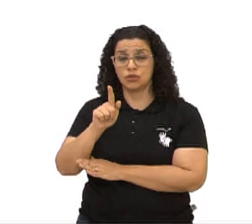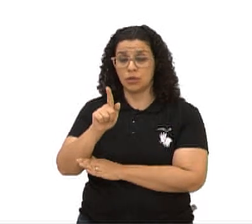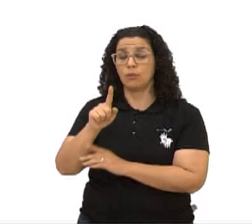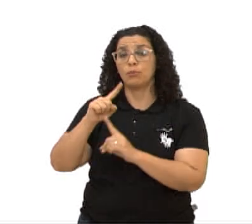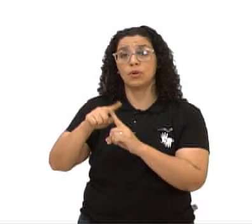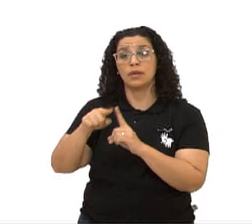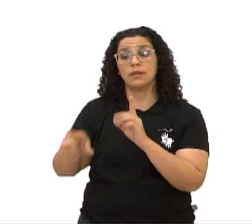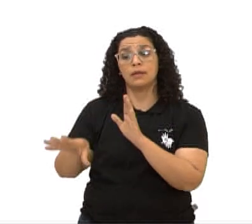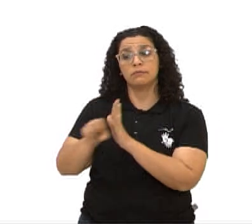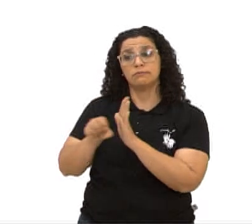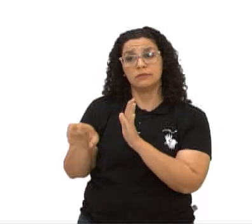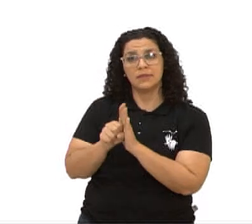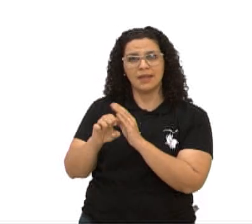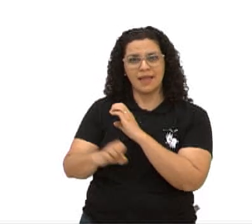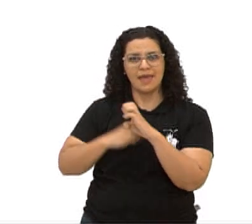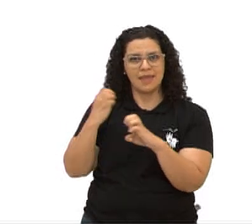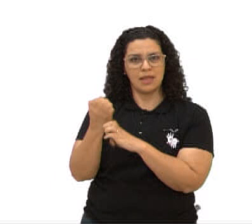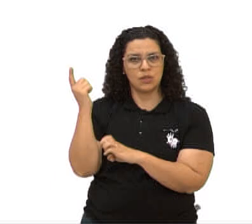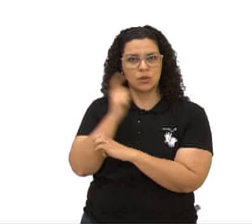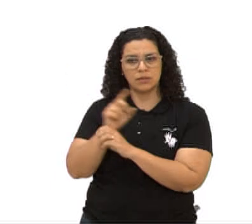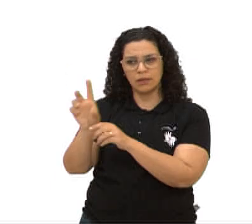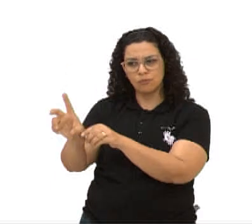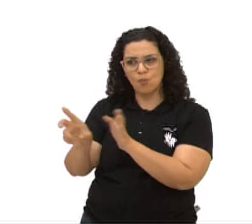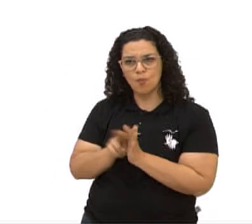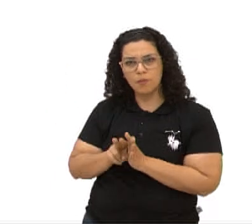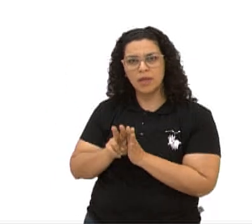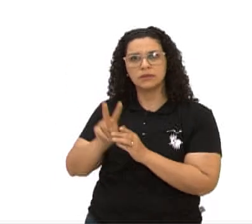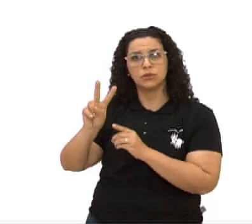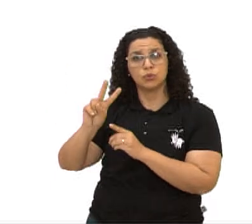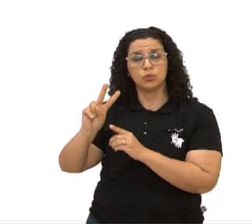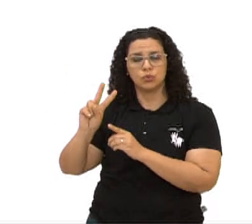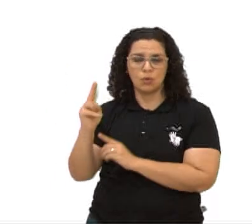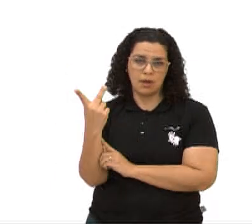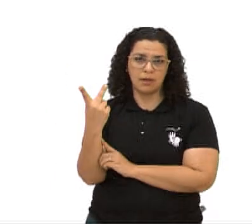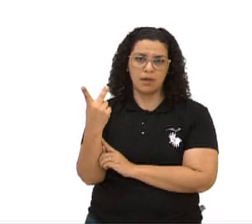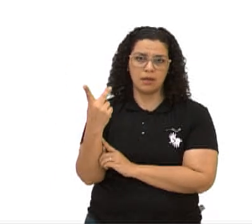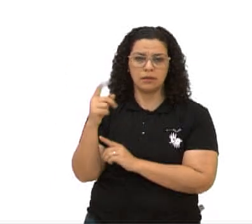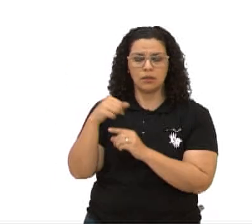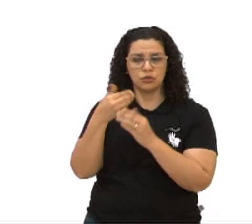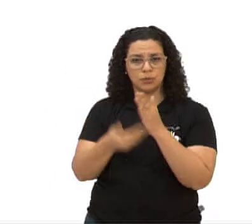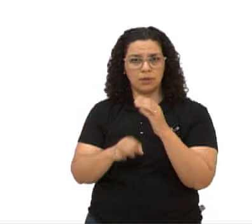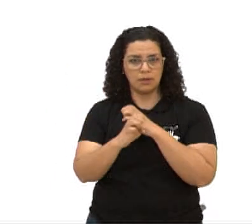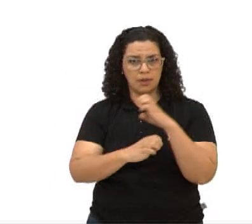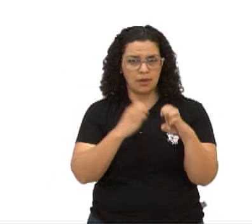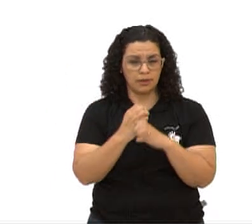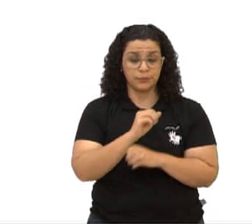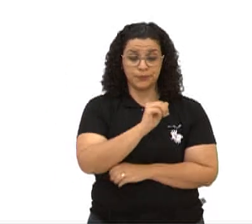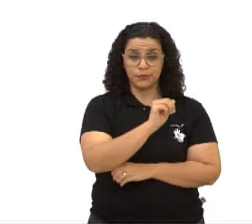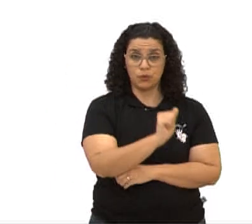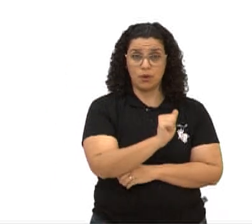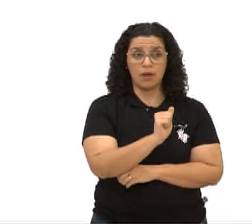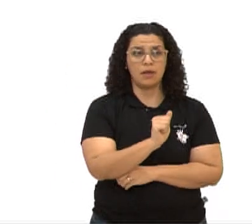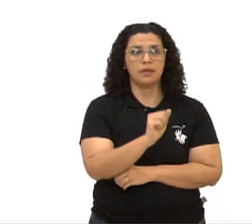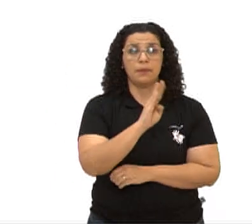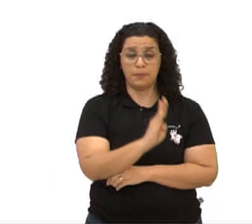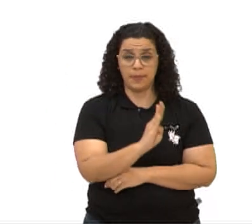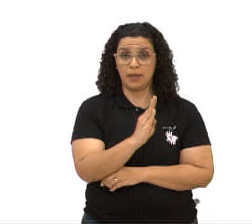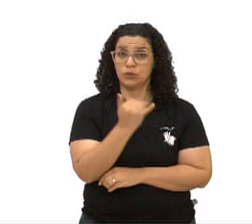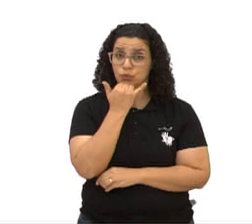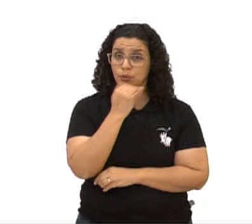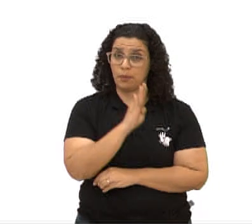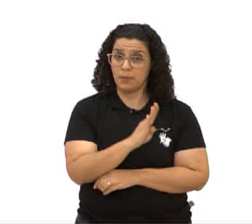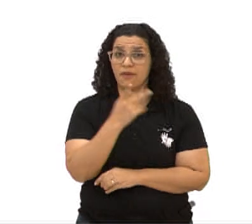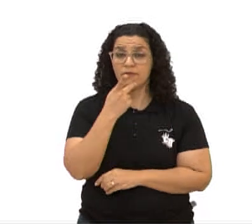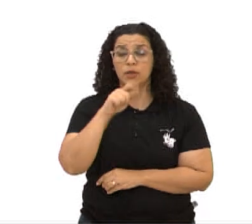tem ganho ali do hidrogênio na hora de fazer a descarga, certo? Na letra B,